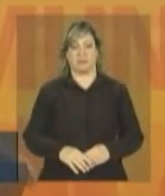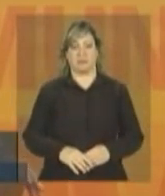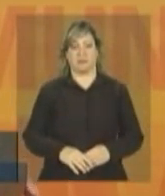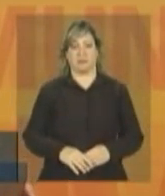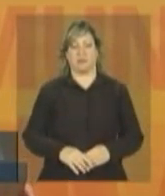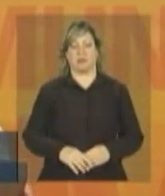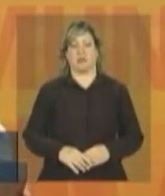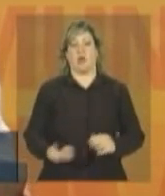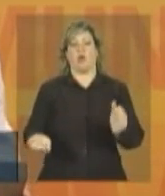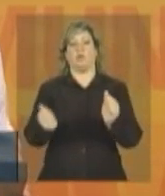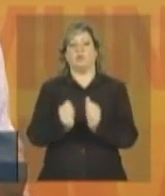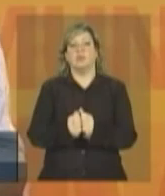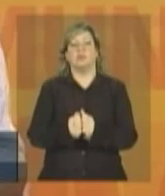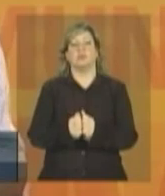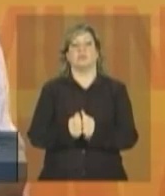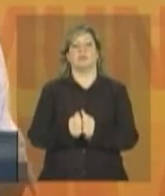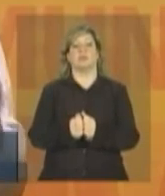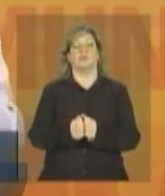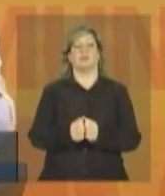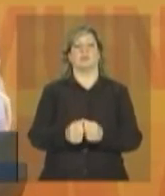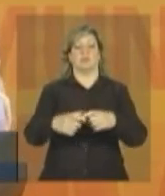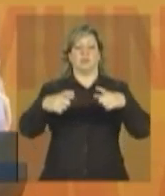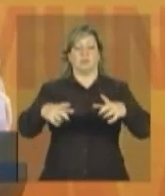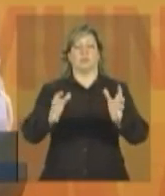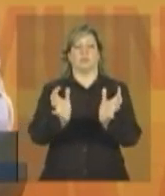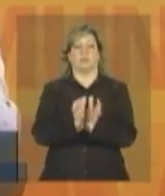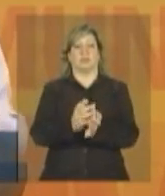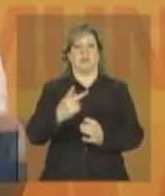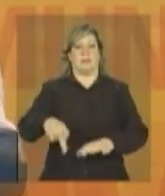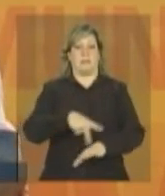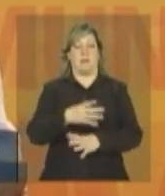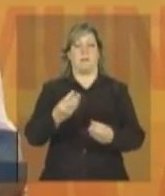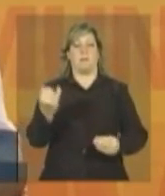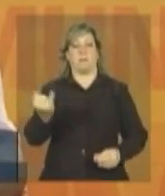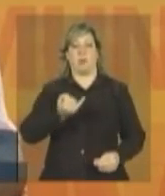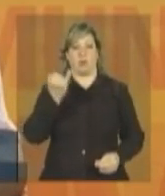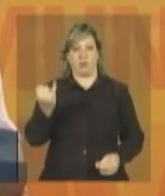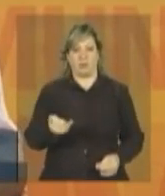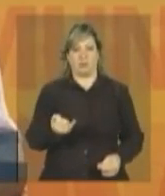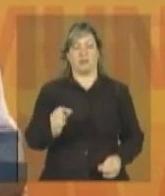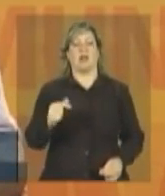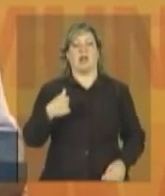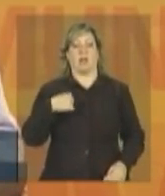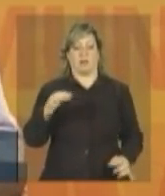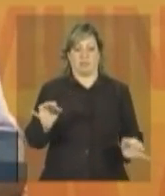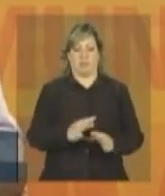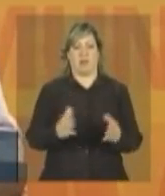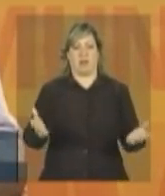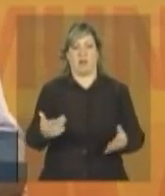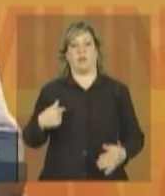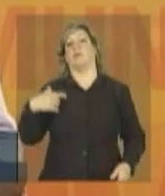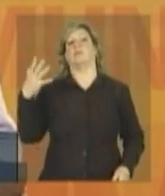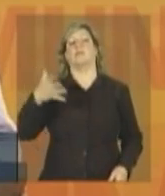a uma instituição desse país que é muito importante. E aí, para encerrar, eu quero falar